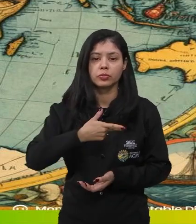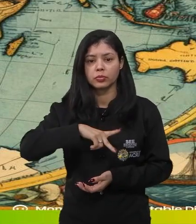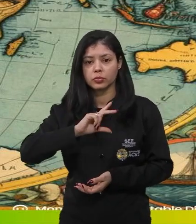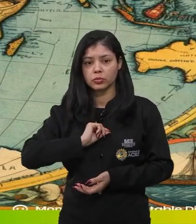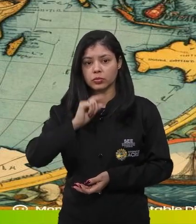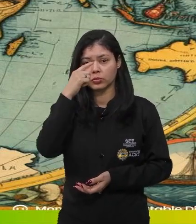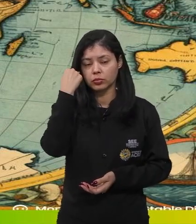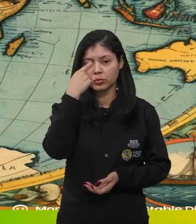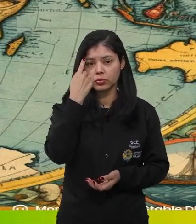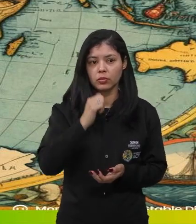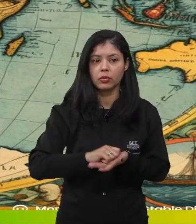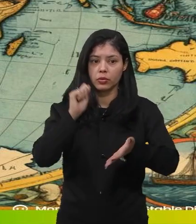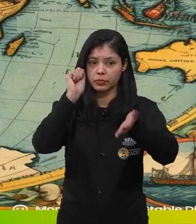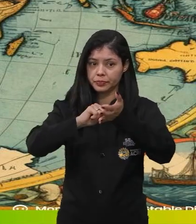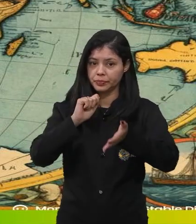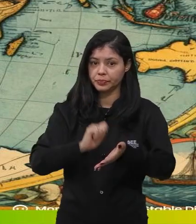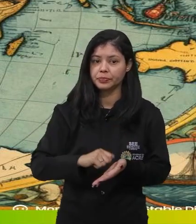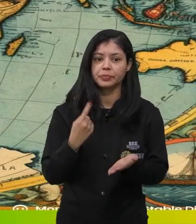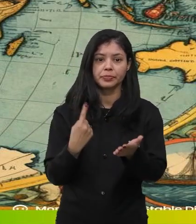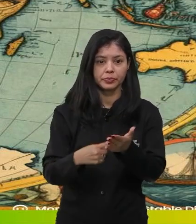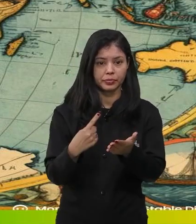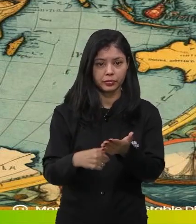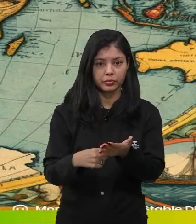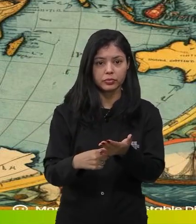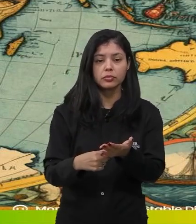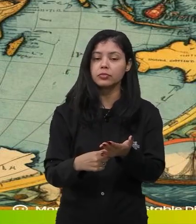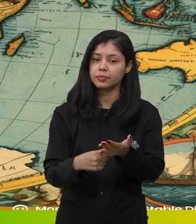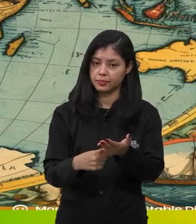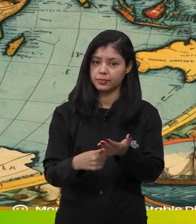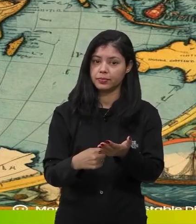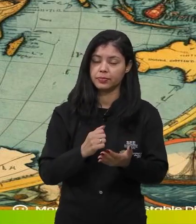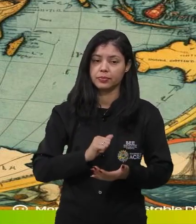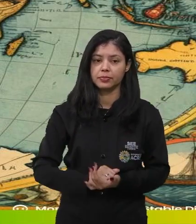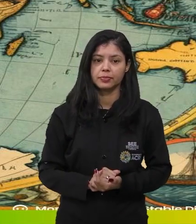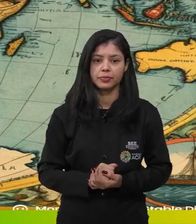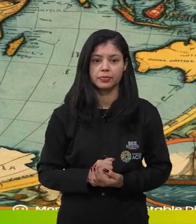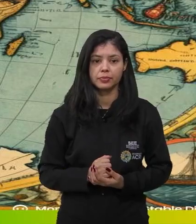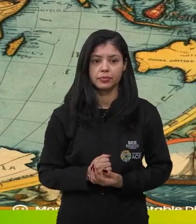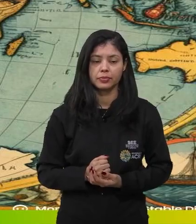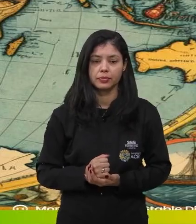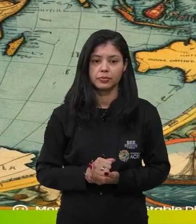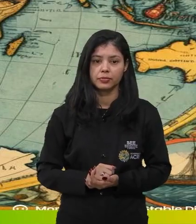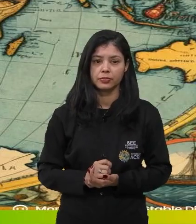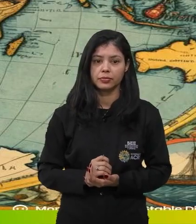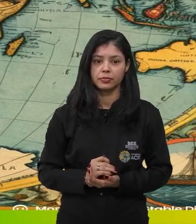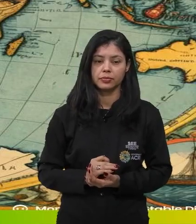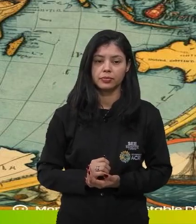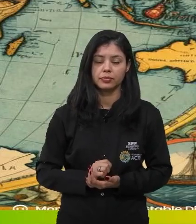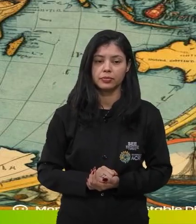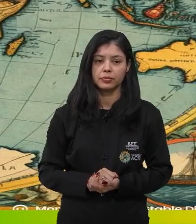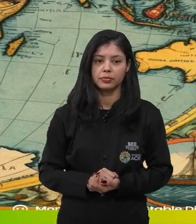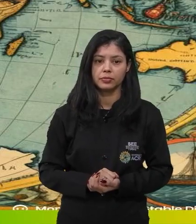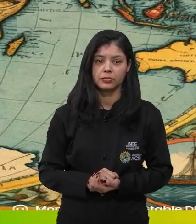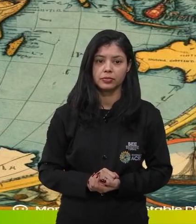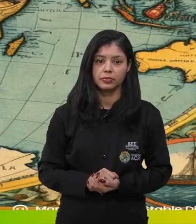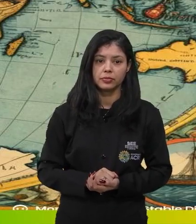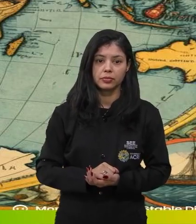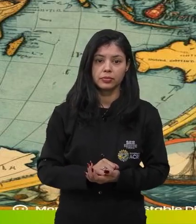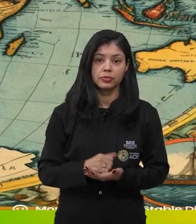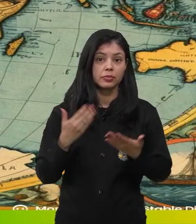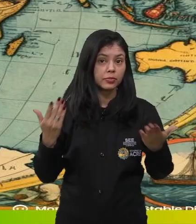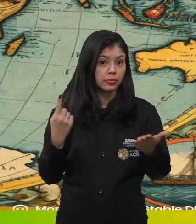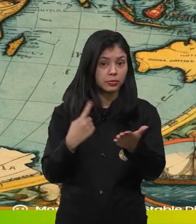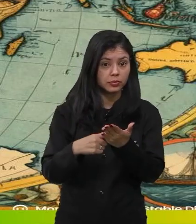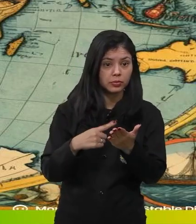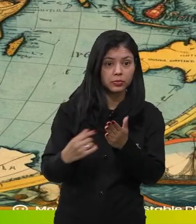1494, Portugal e Espanha assinaram o Tratado de Tordesilhas, um